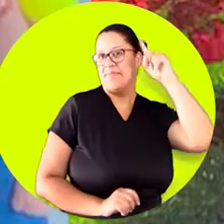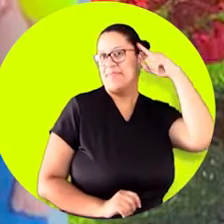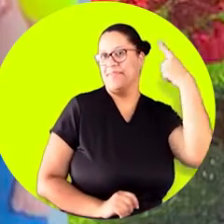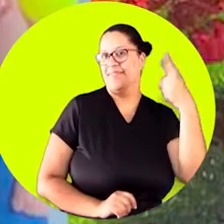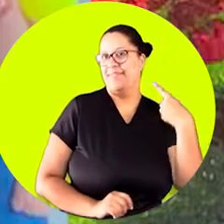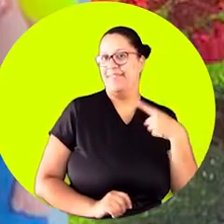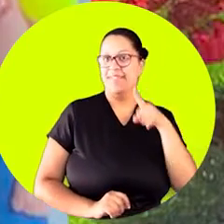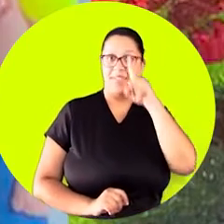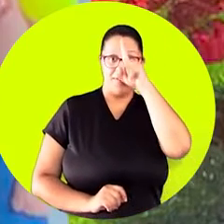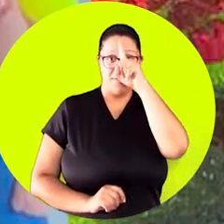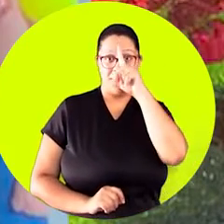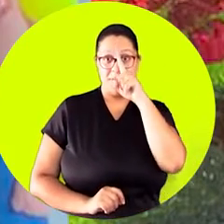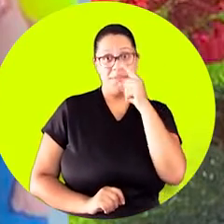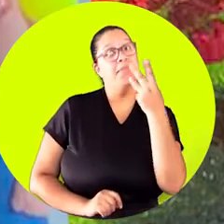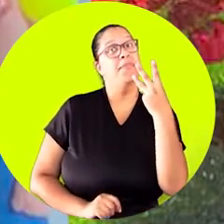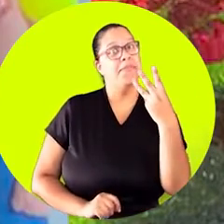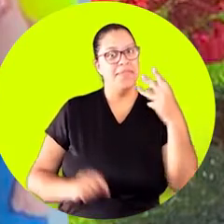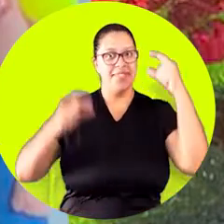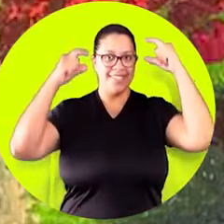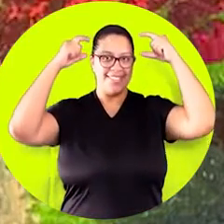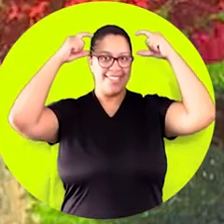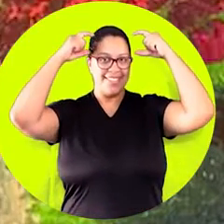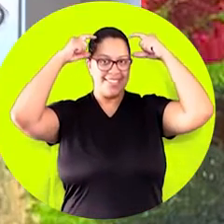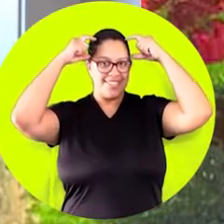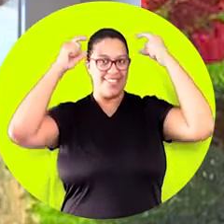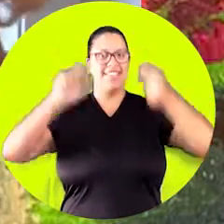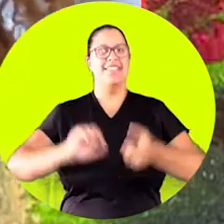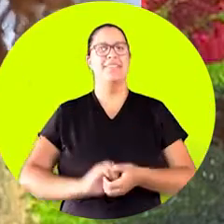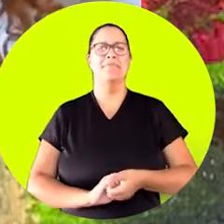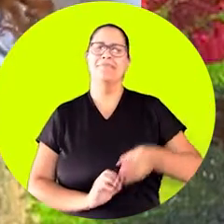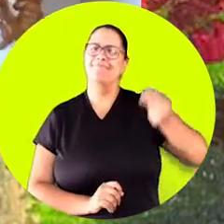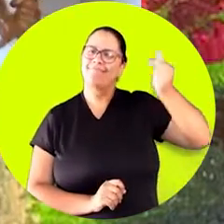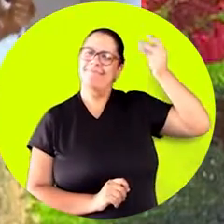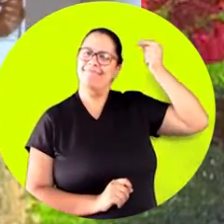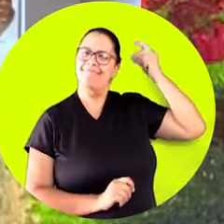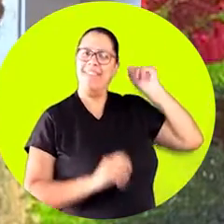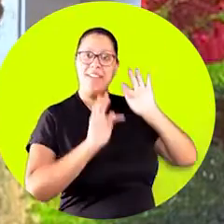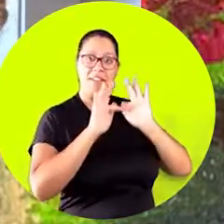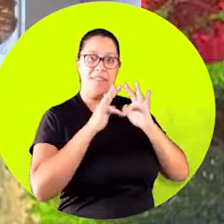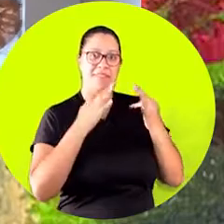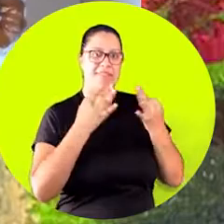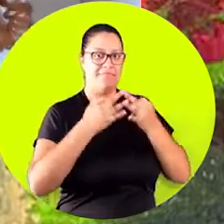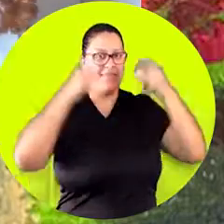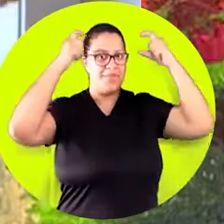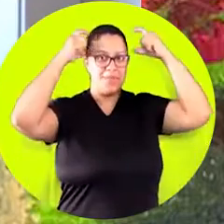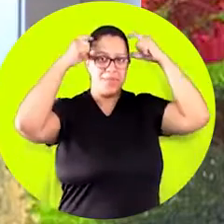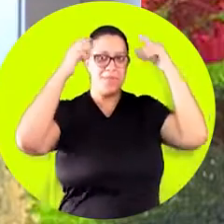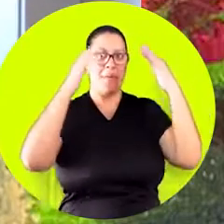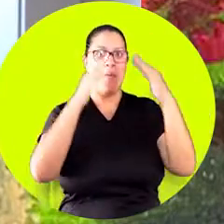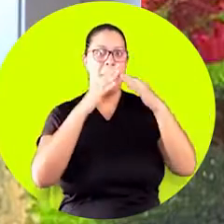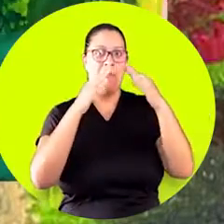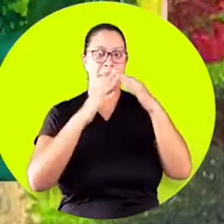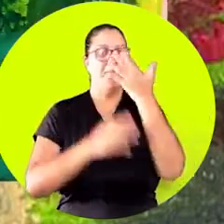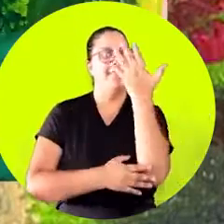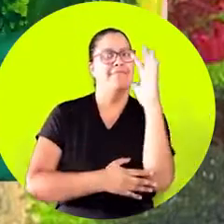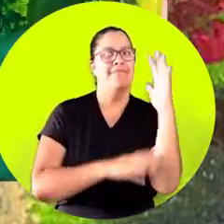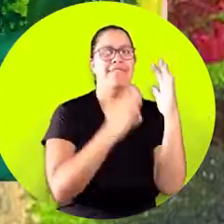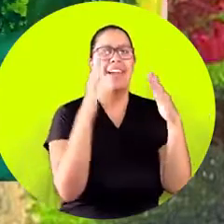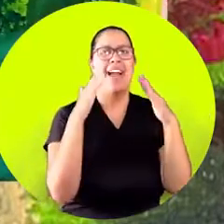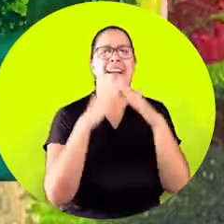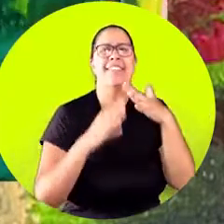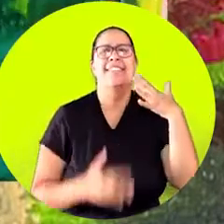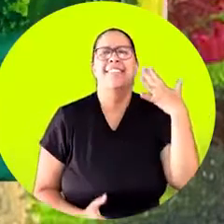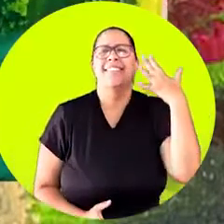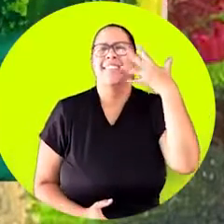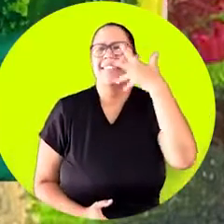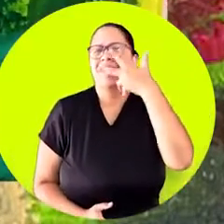Cachinhos Dourados e os Três Ursos. Era uma vez uma família de ursos que morava numa linda casa no meio da floresta.